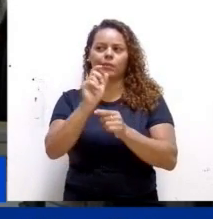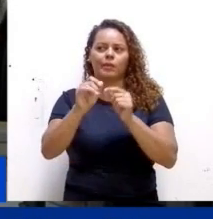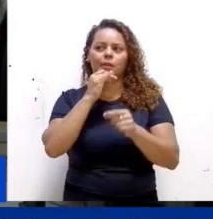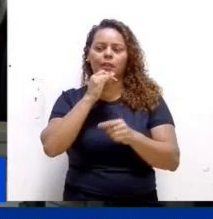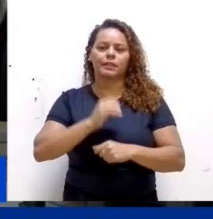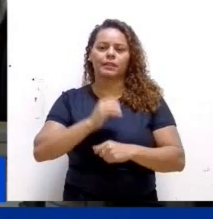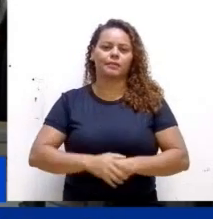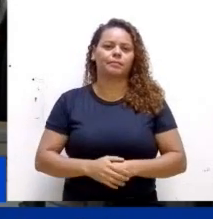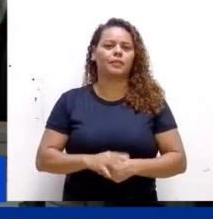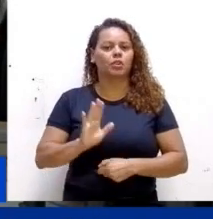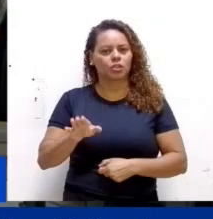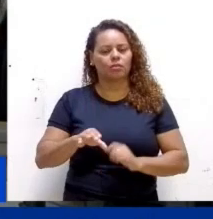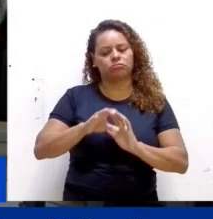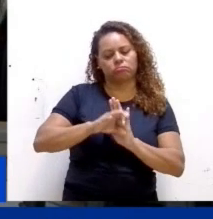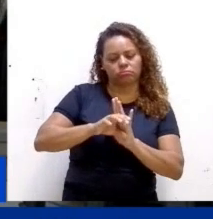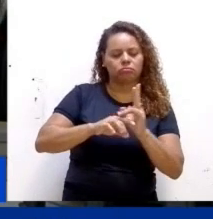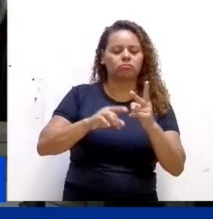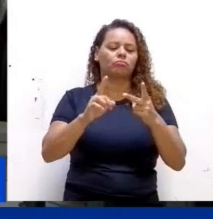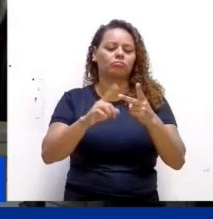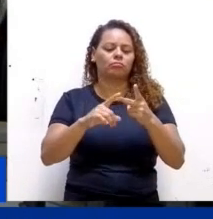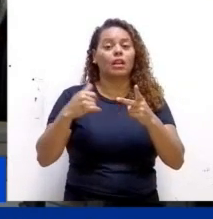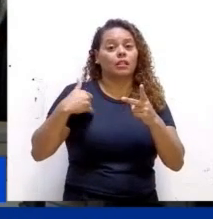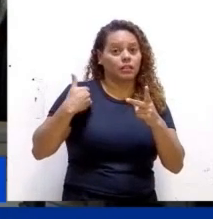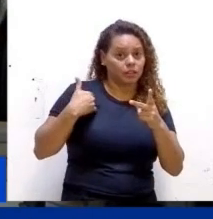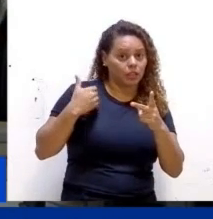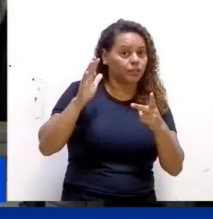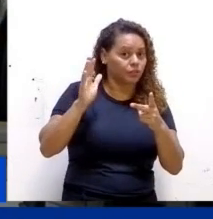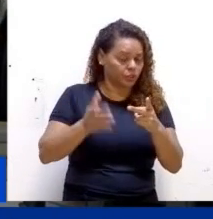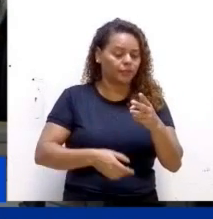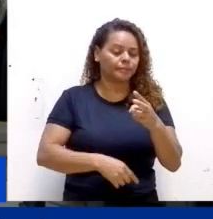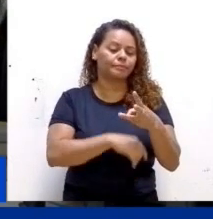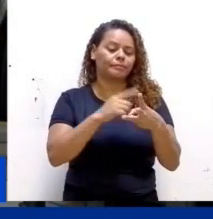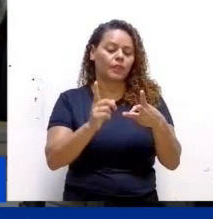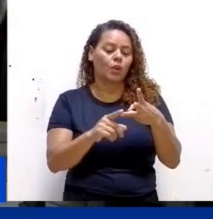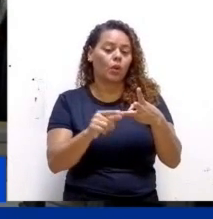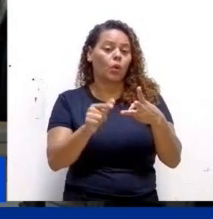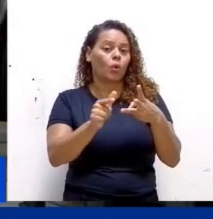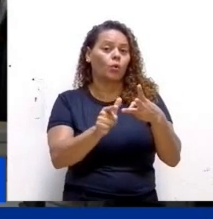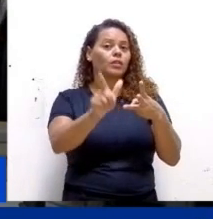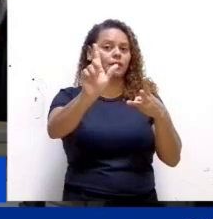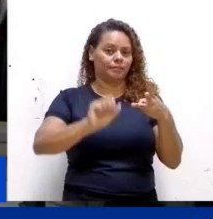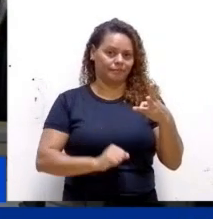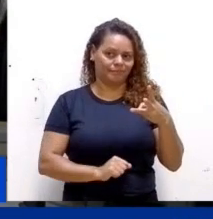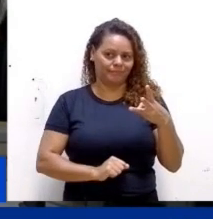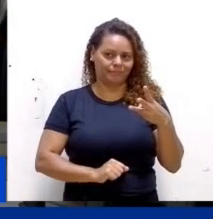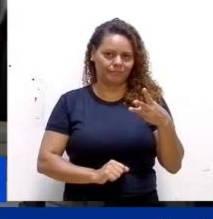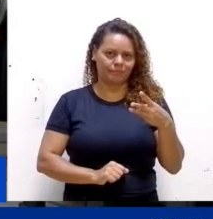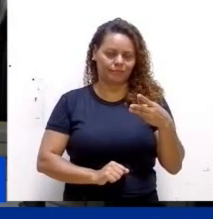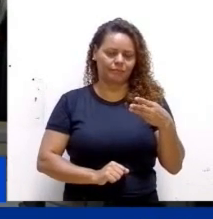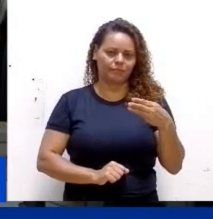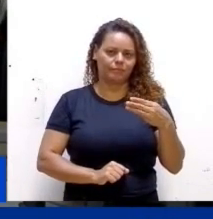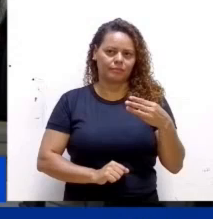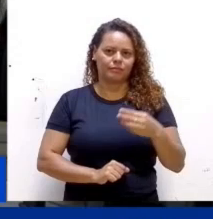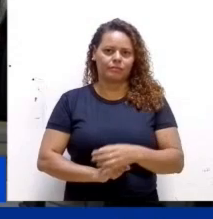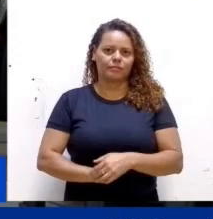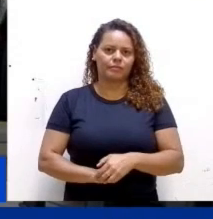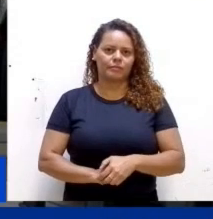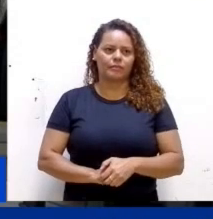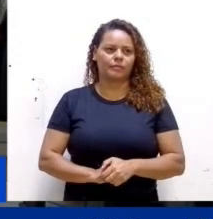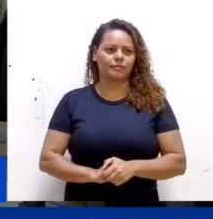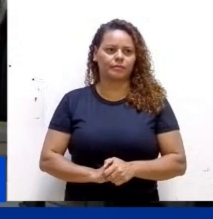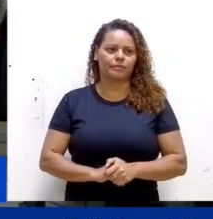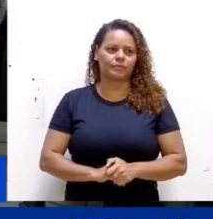idade mínima para casar, que é 16 anos, mas tem uma outra questão também importante.